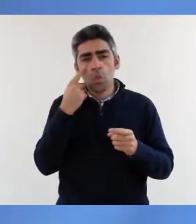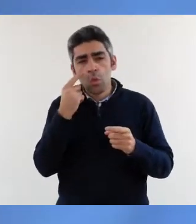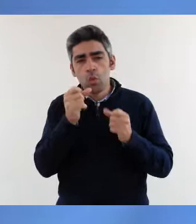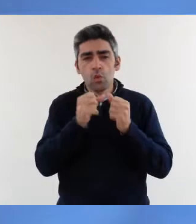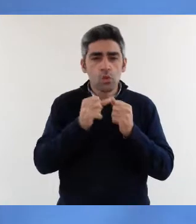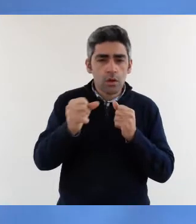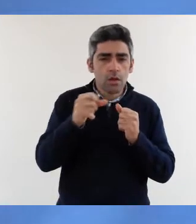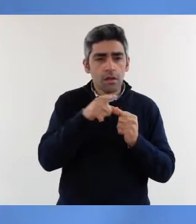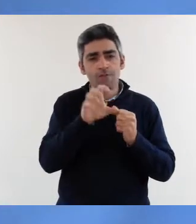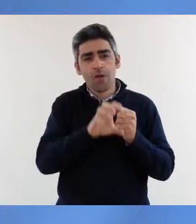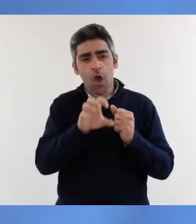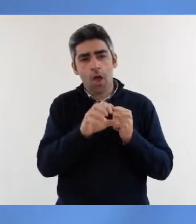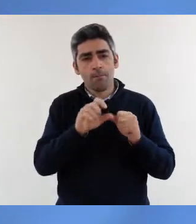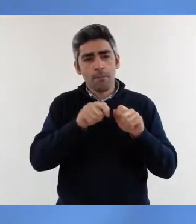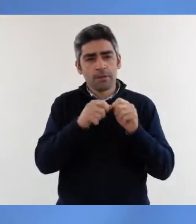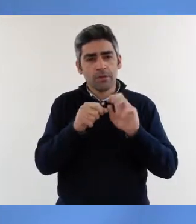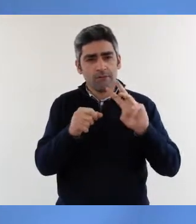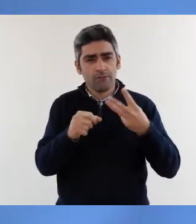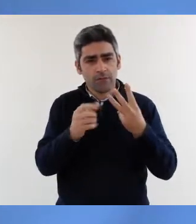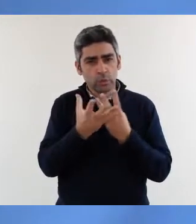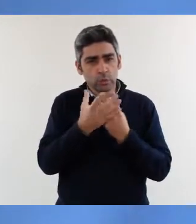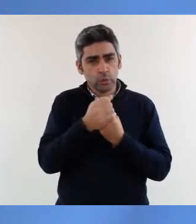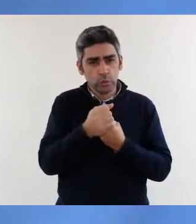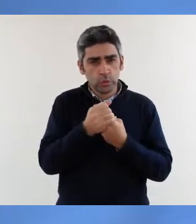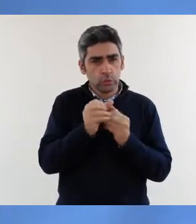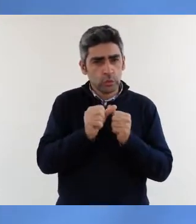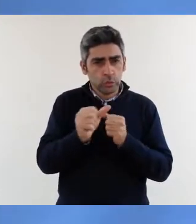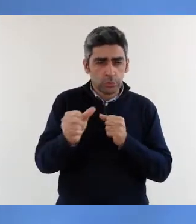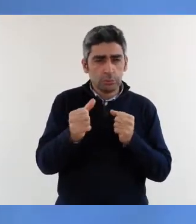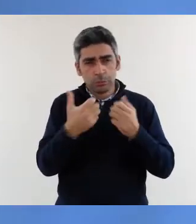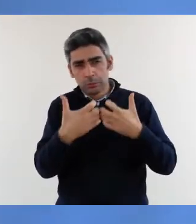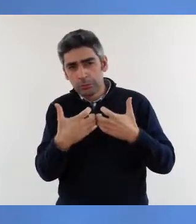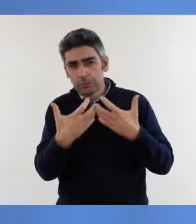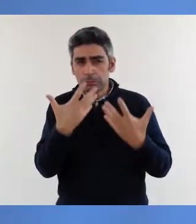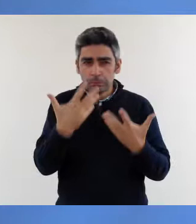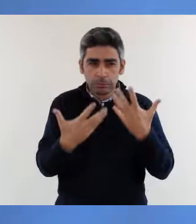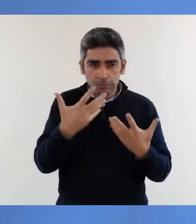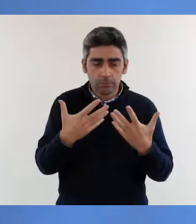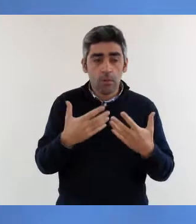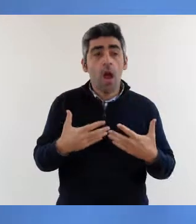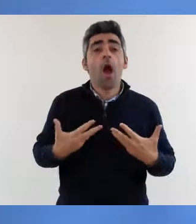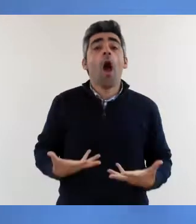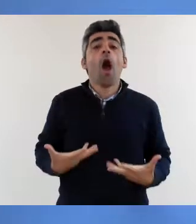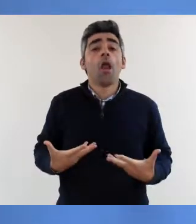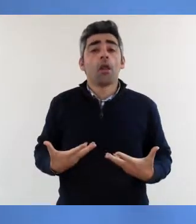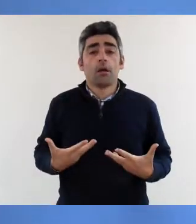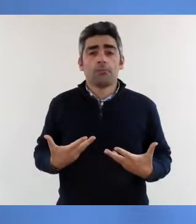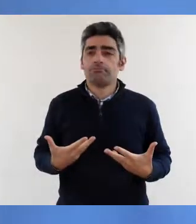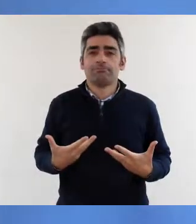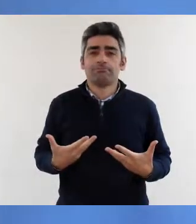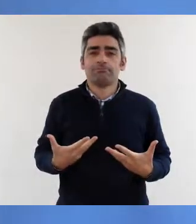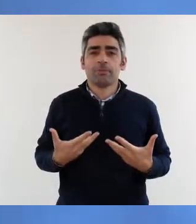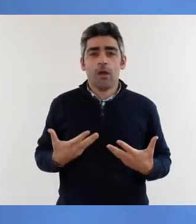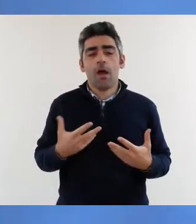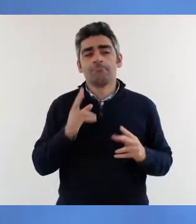a plausibilidade da durabilidade da fórmula normativa o estranho que possa parecer